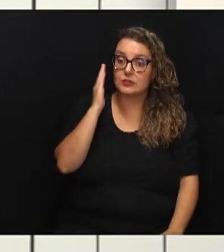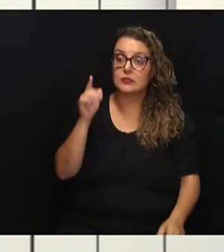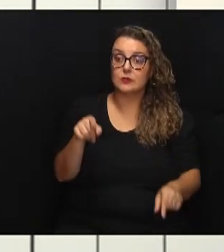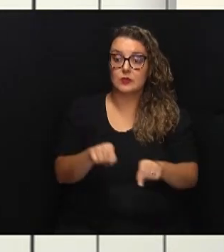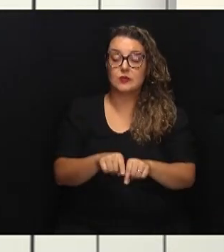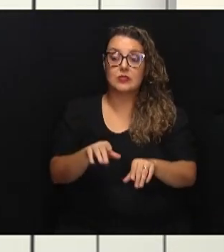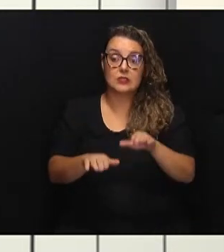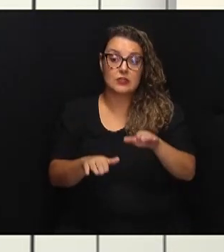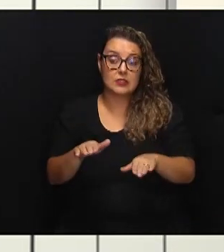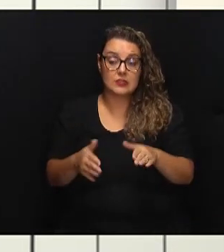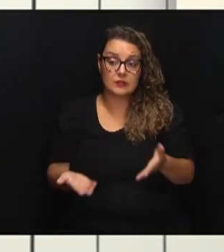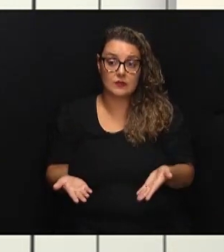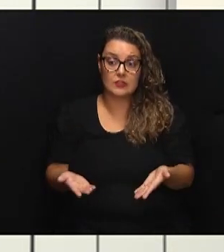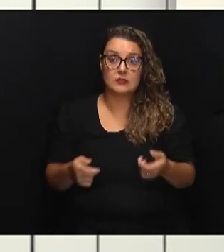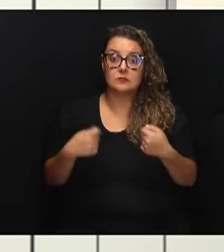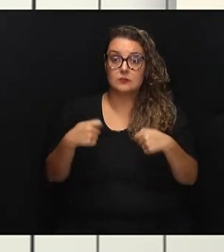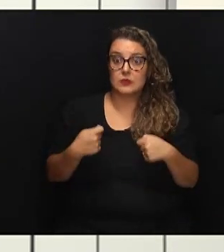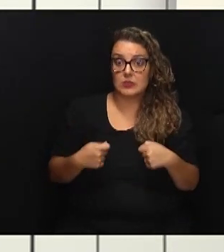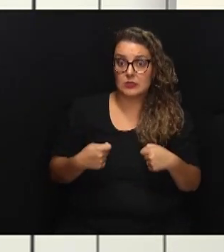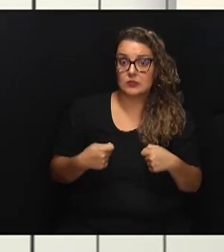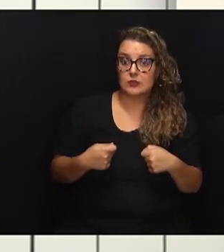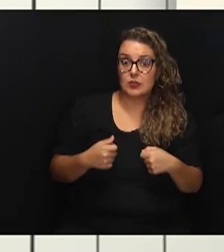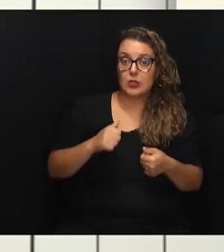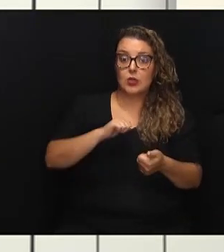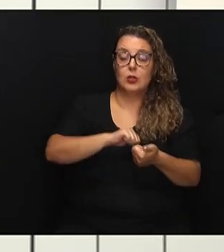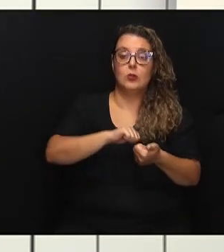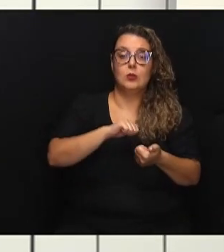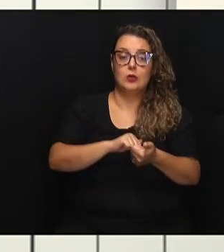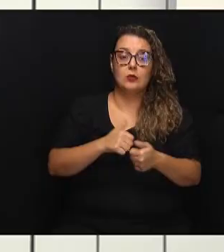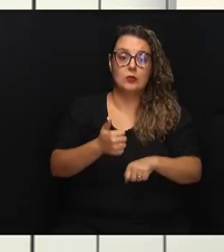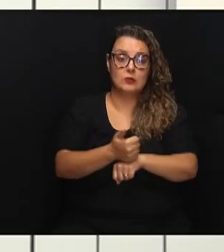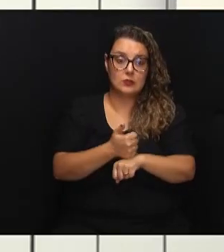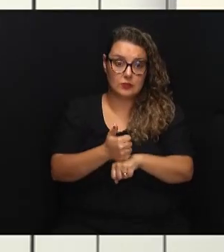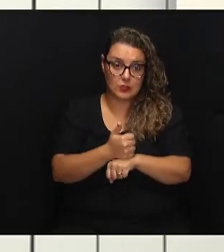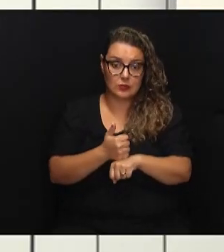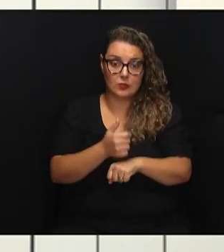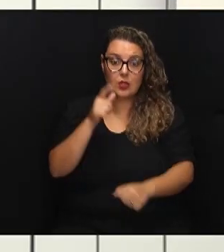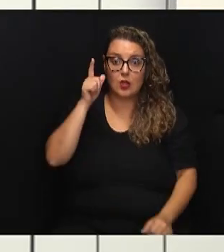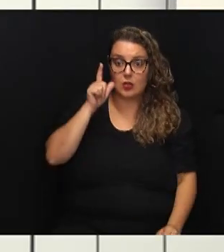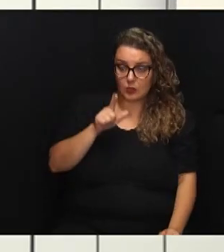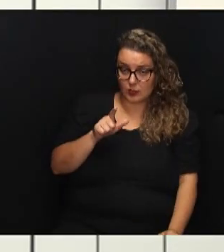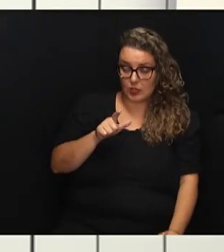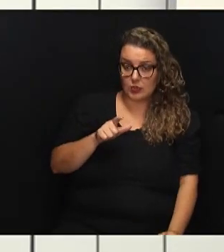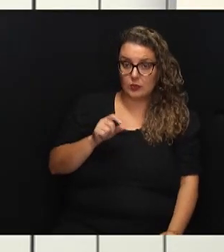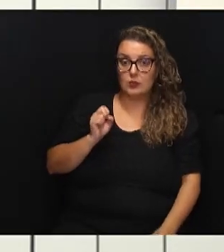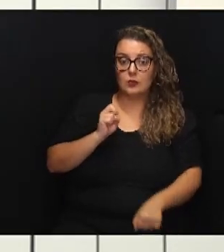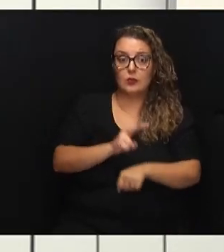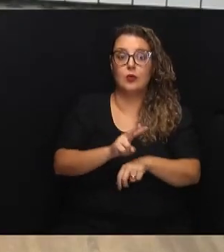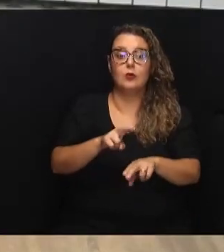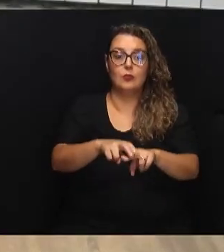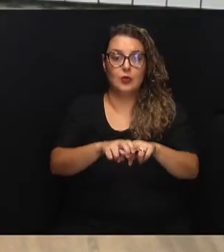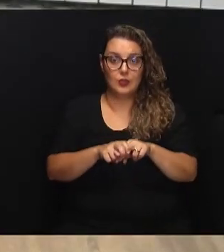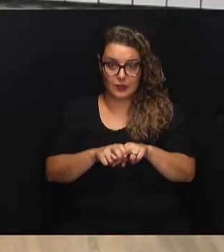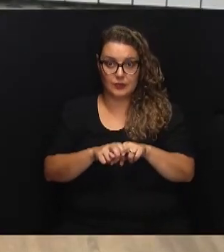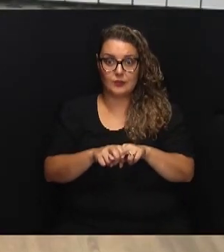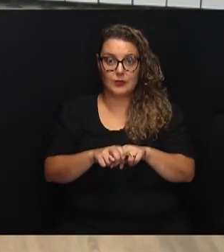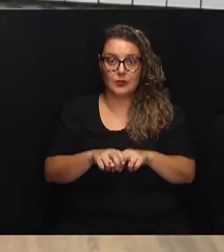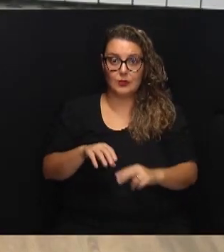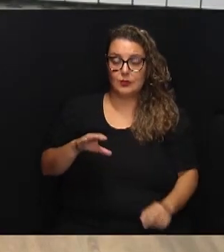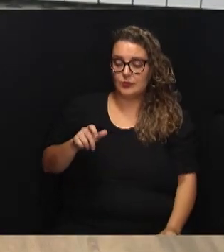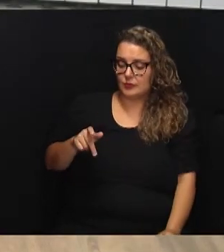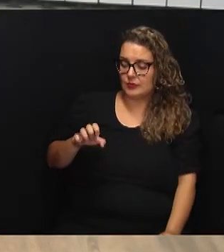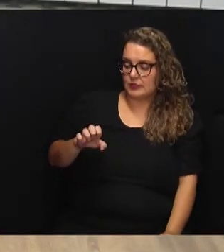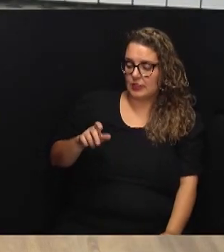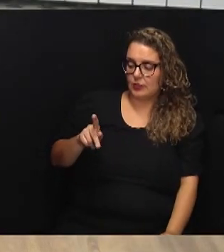muitas vezes é preciso ter qualificação profissional para conseguir uma dessas vagas. Por isso, o CEPROCAMP,